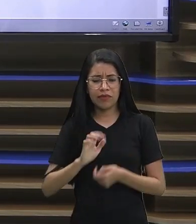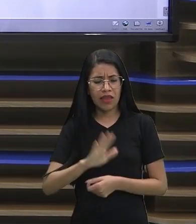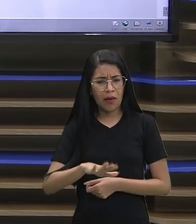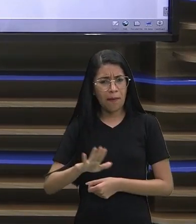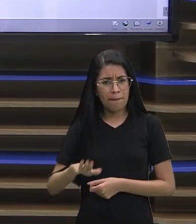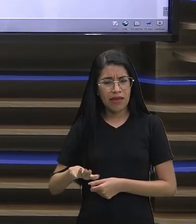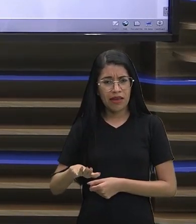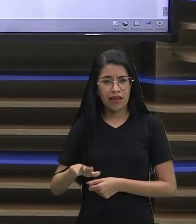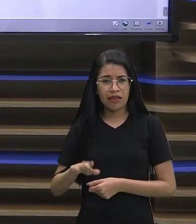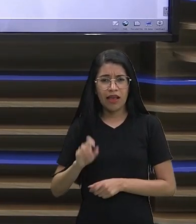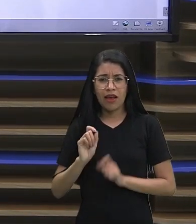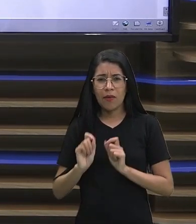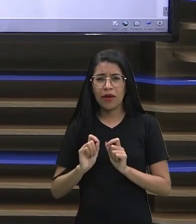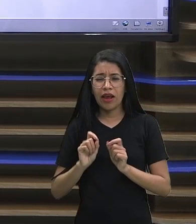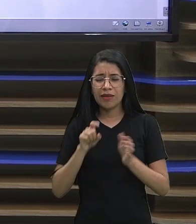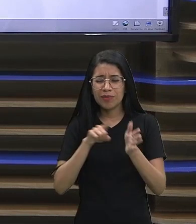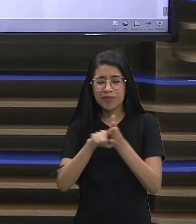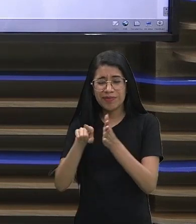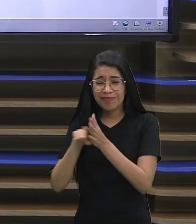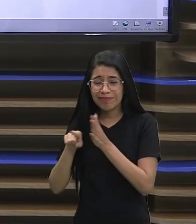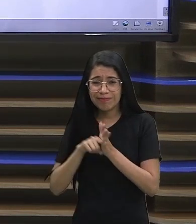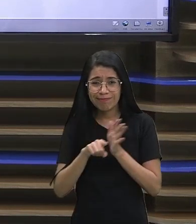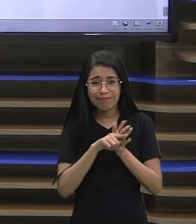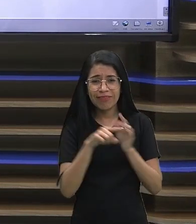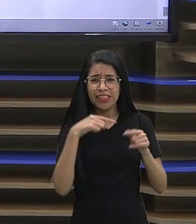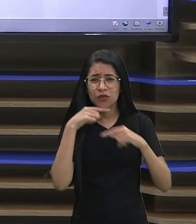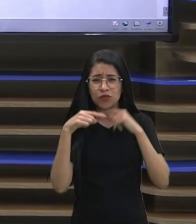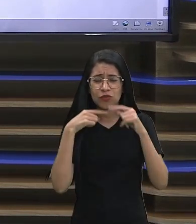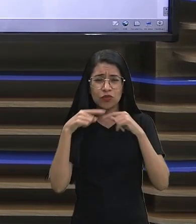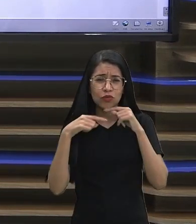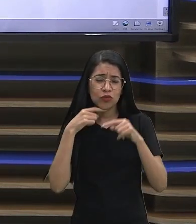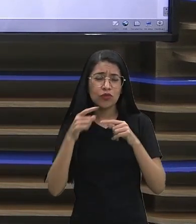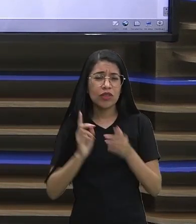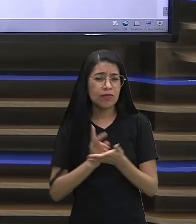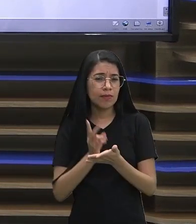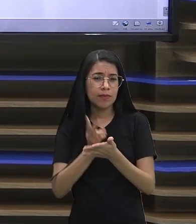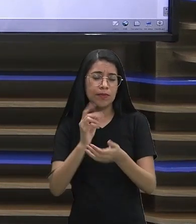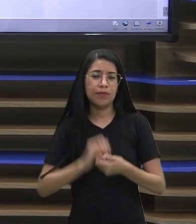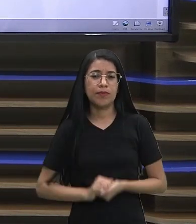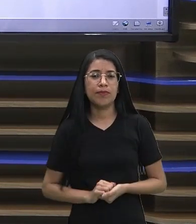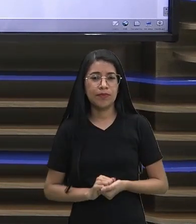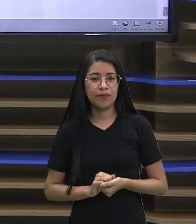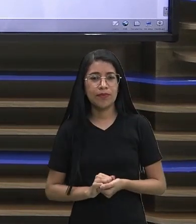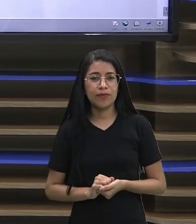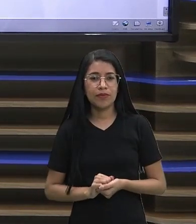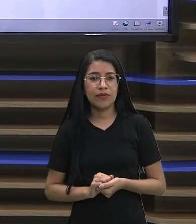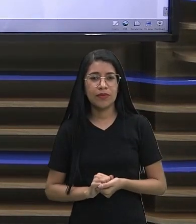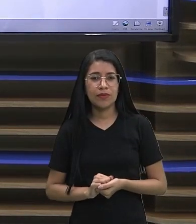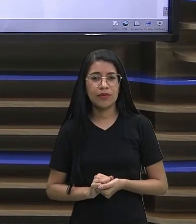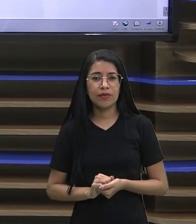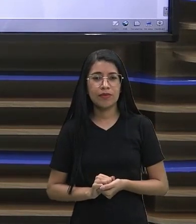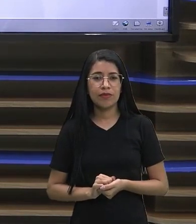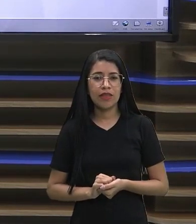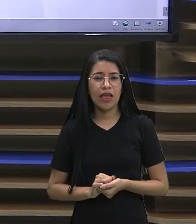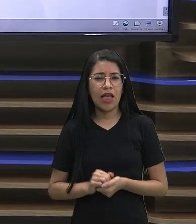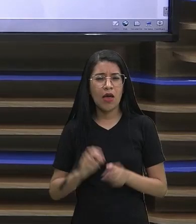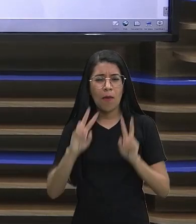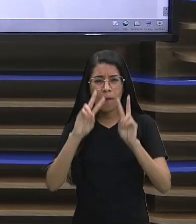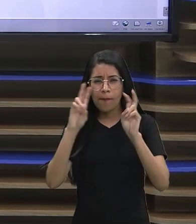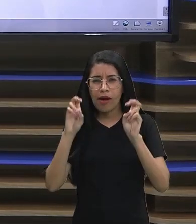criança, extremamente questionadora. Uma pessoa questionadora, ou uma pessoa, né, vou